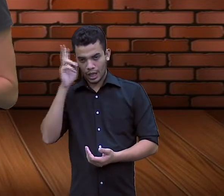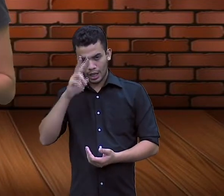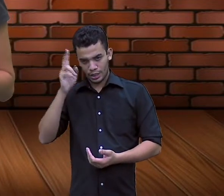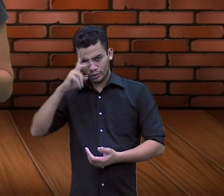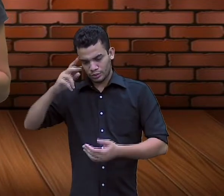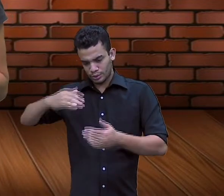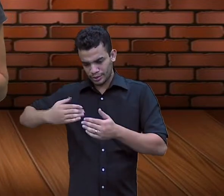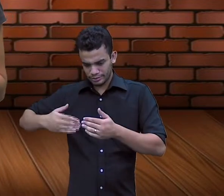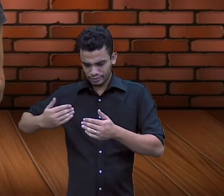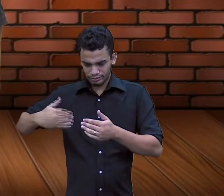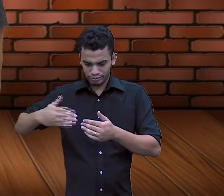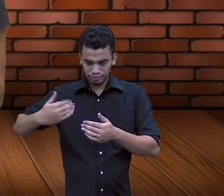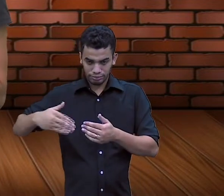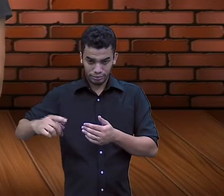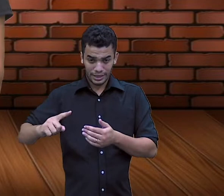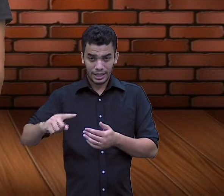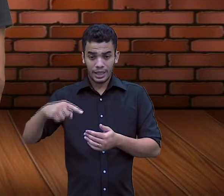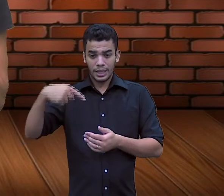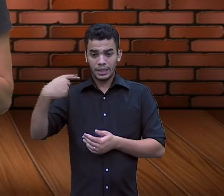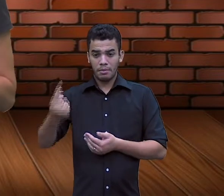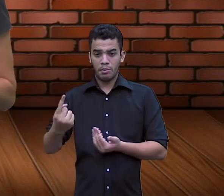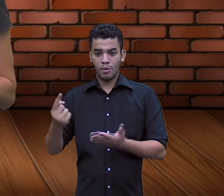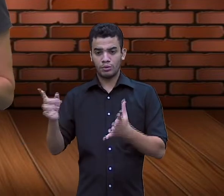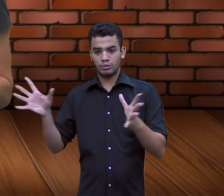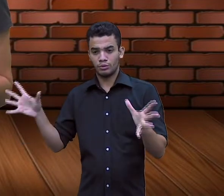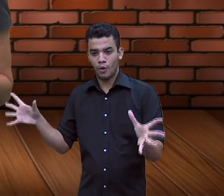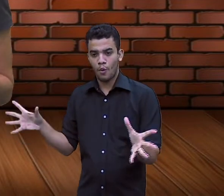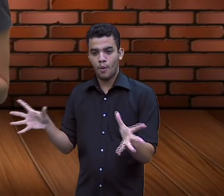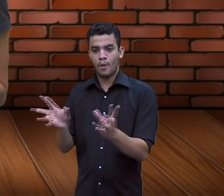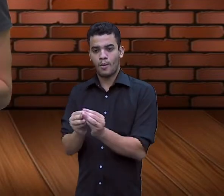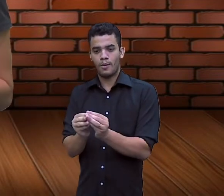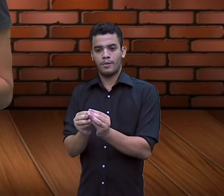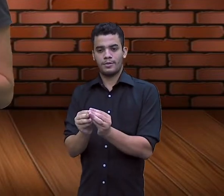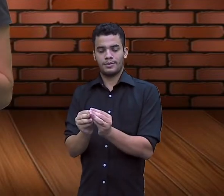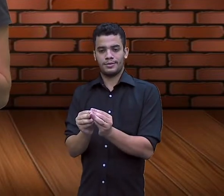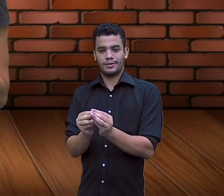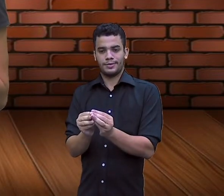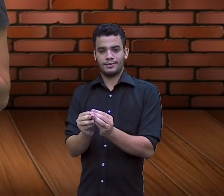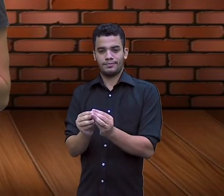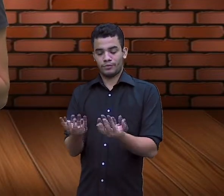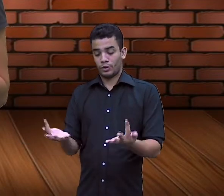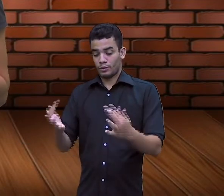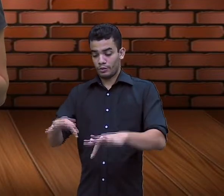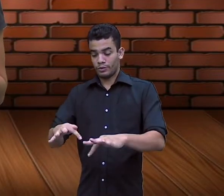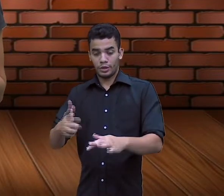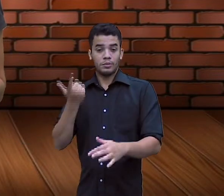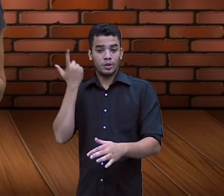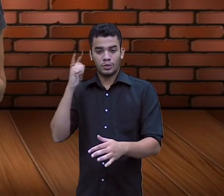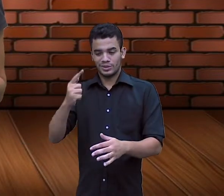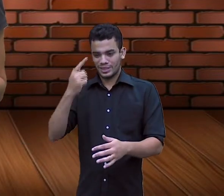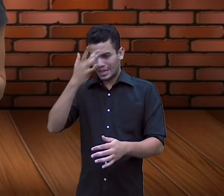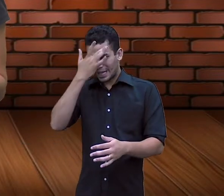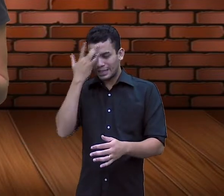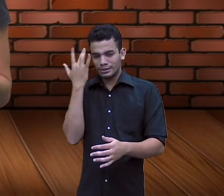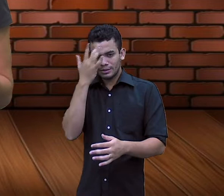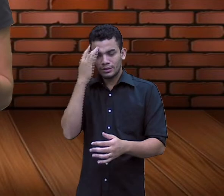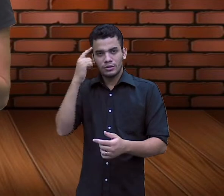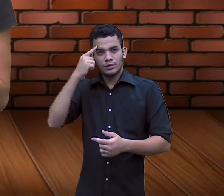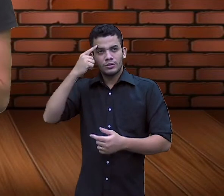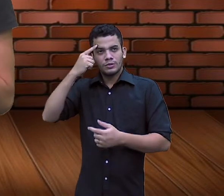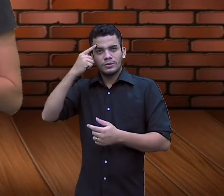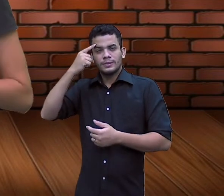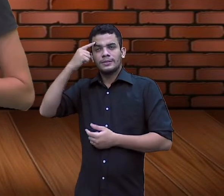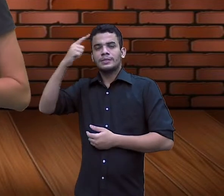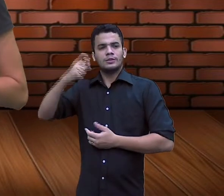fim, criamos um final surpreendente que gere a reflexão dos leitores sobre